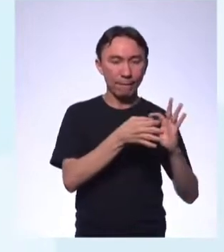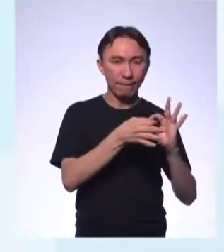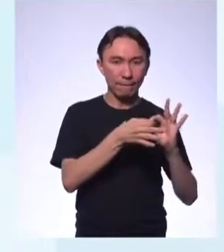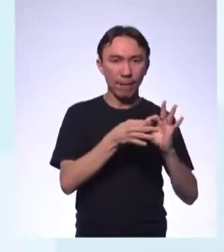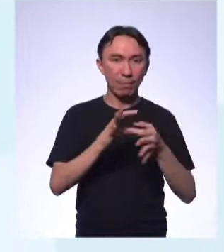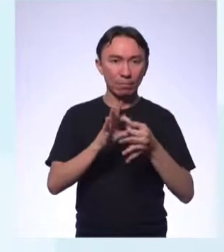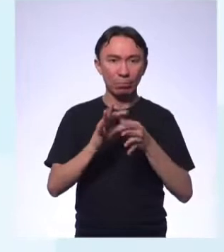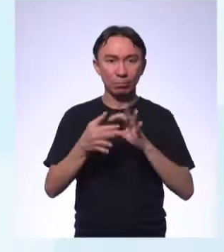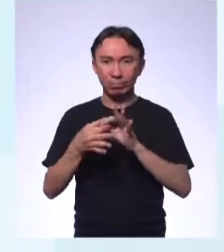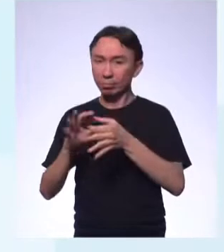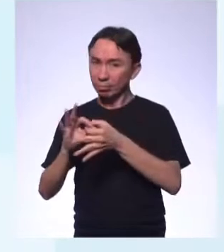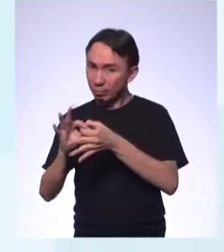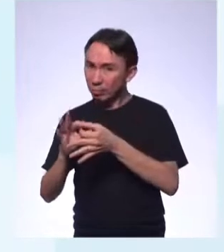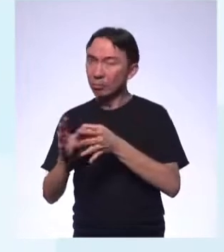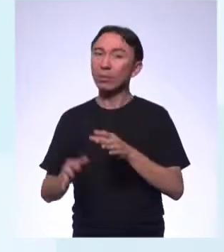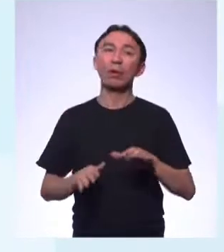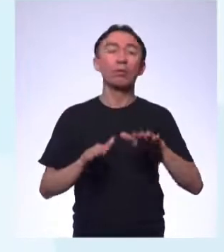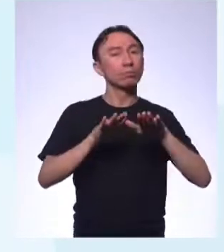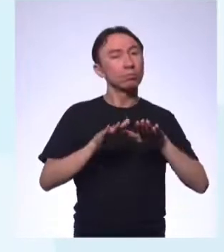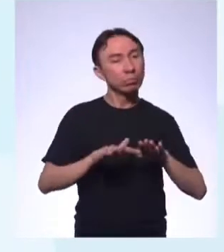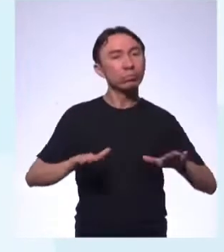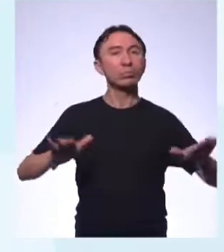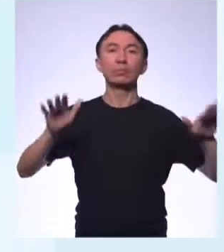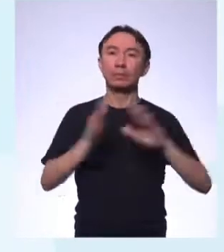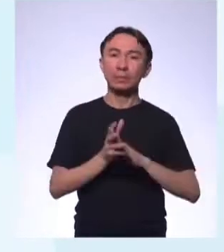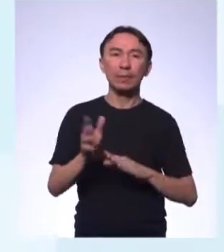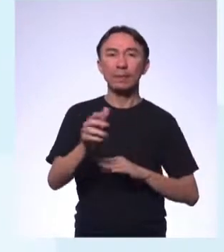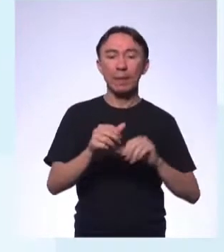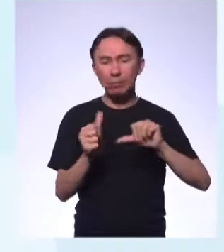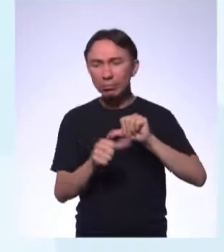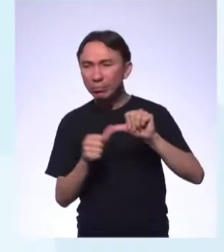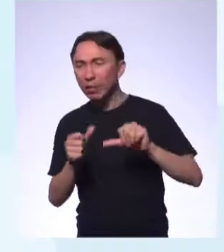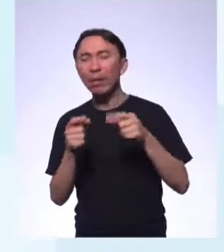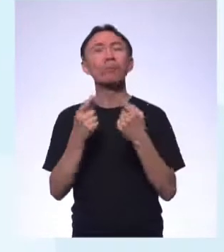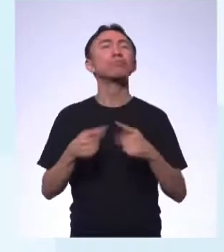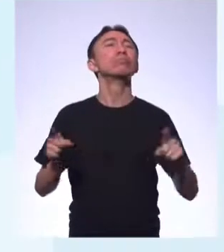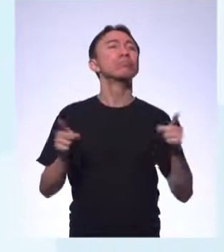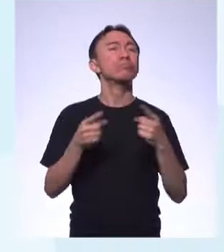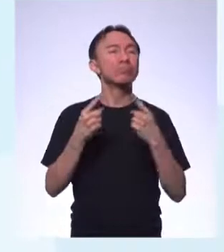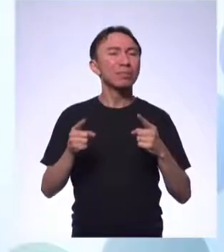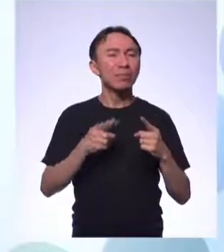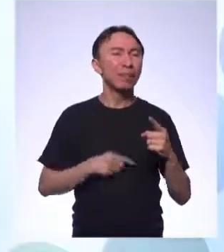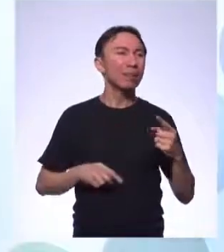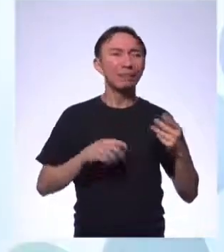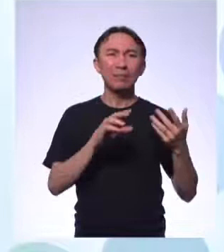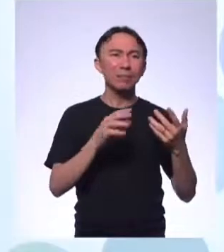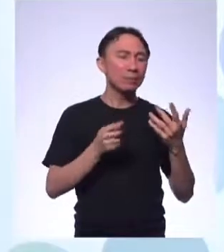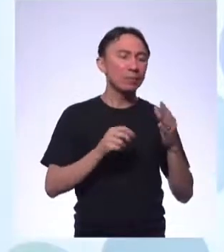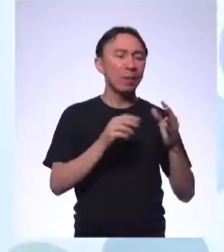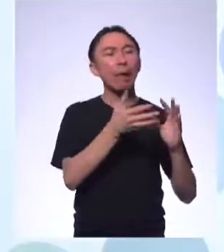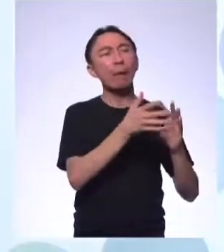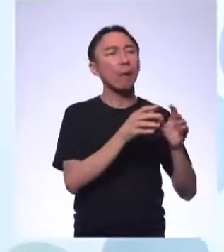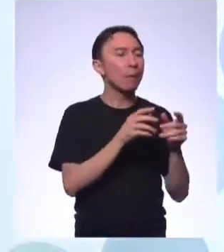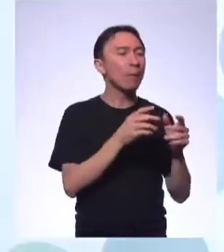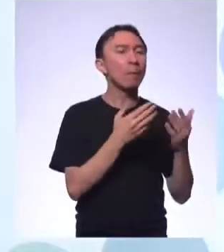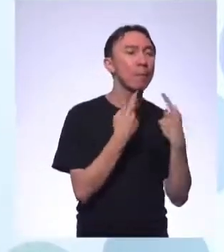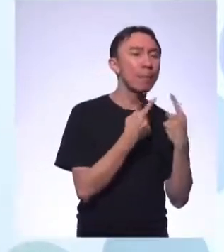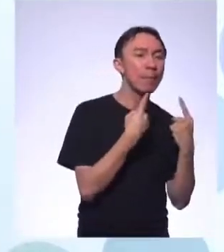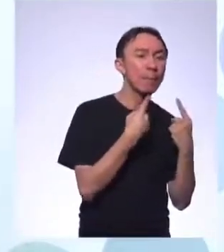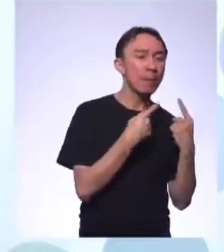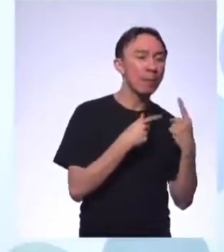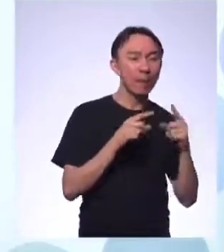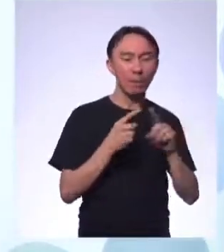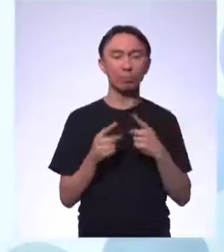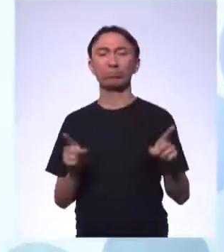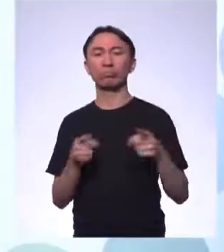Façam transições suaves de diálogo para cenas musicais. Aí você vai falar, professora, mas isso vai ficar muito extenso, né? A gente vai escrever um musical inteiro.